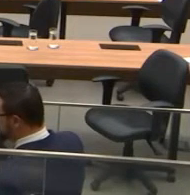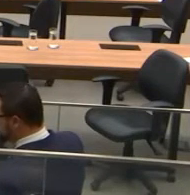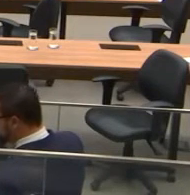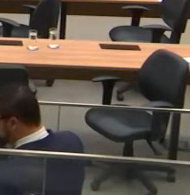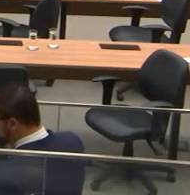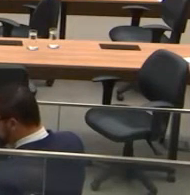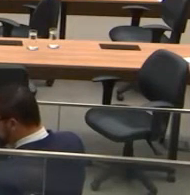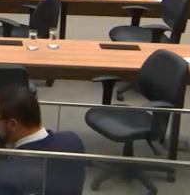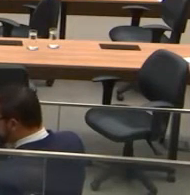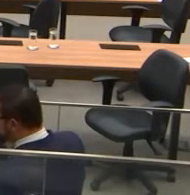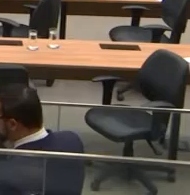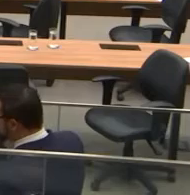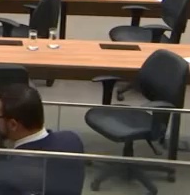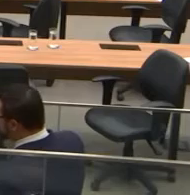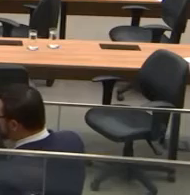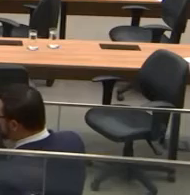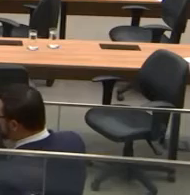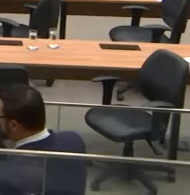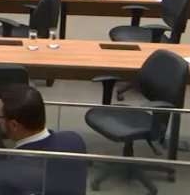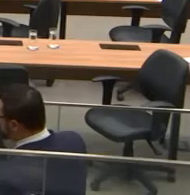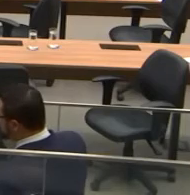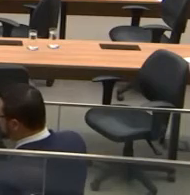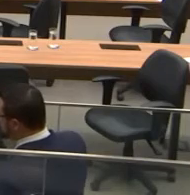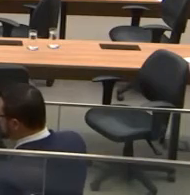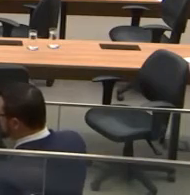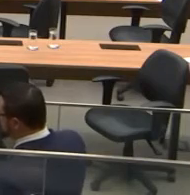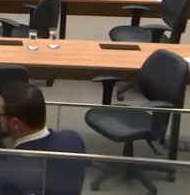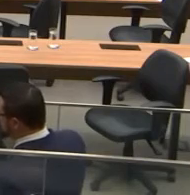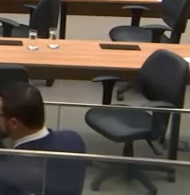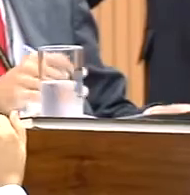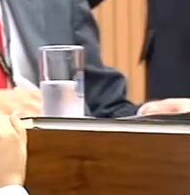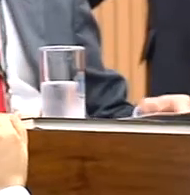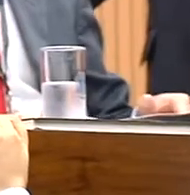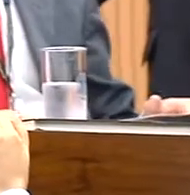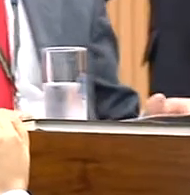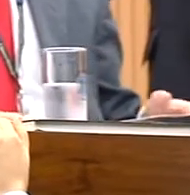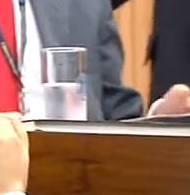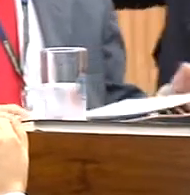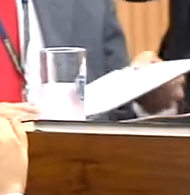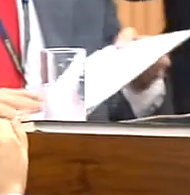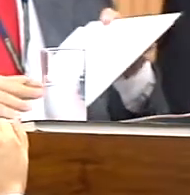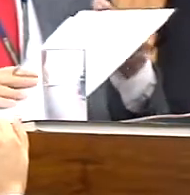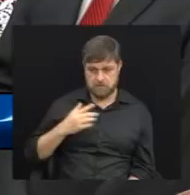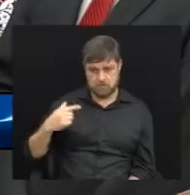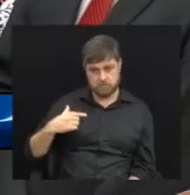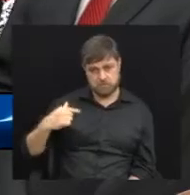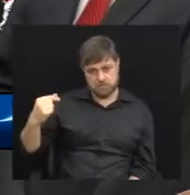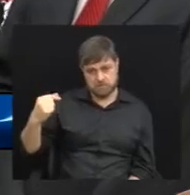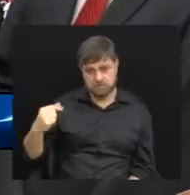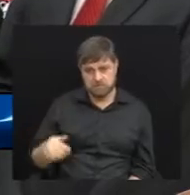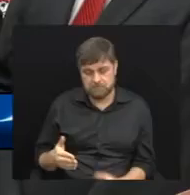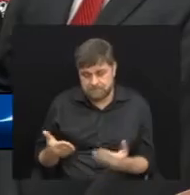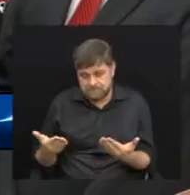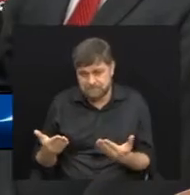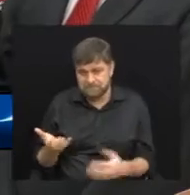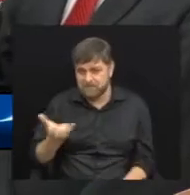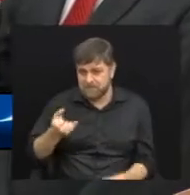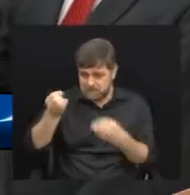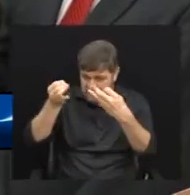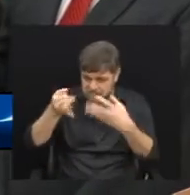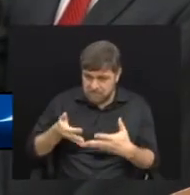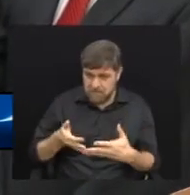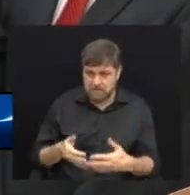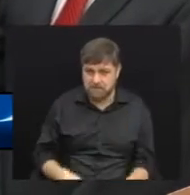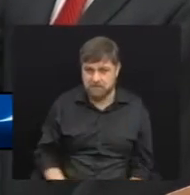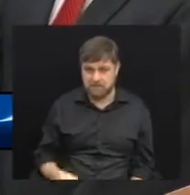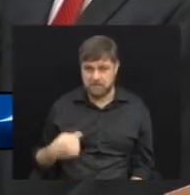partidos presentes se inscreveram para o sorteio que definiu a terceira vaga, que ficou com Felipe Marquesi. Mas dizer que